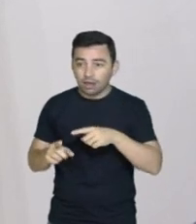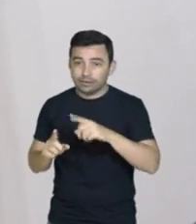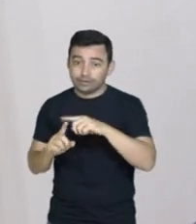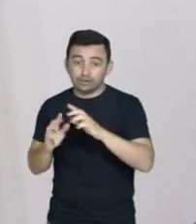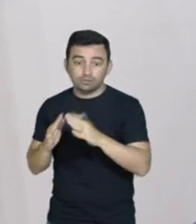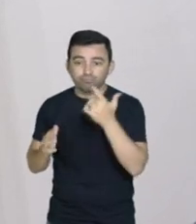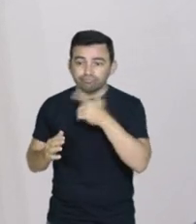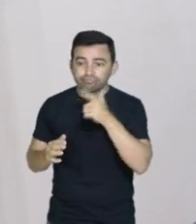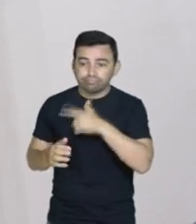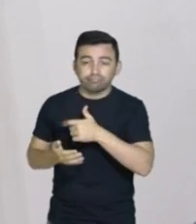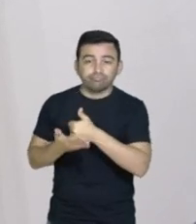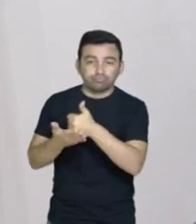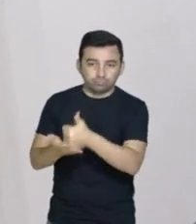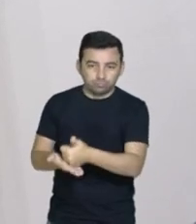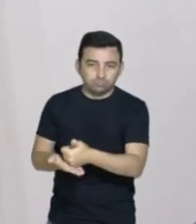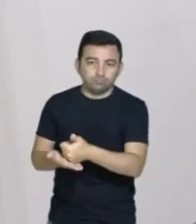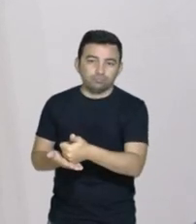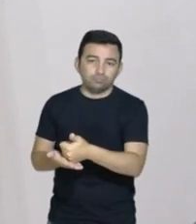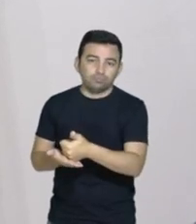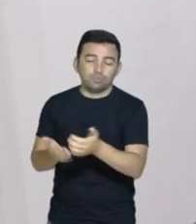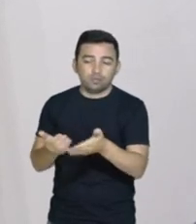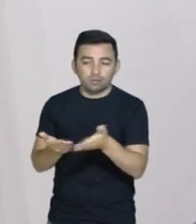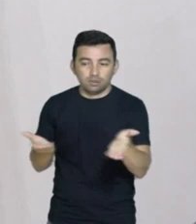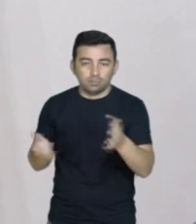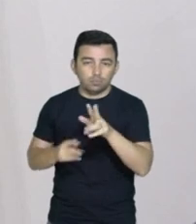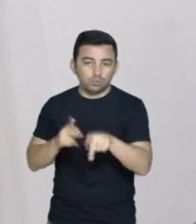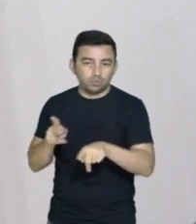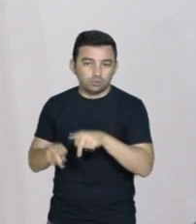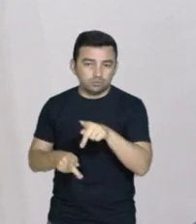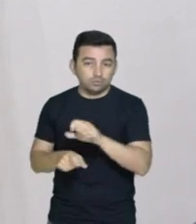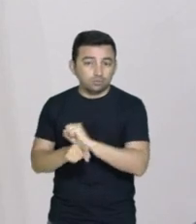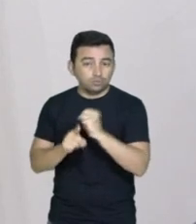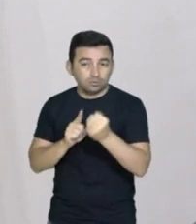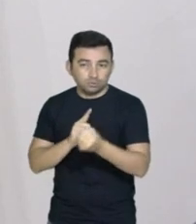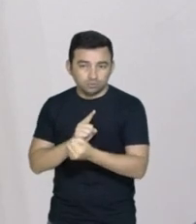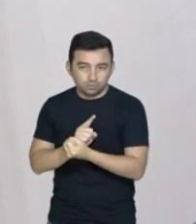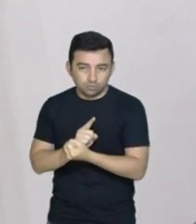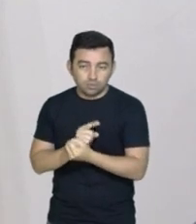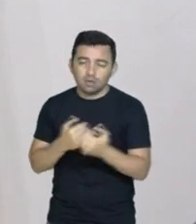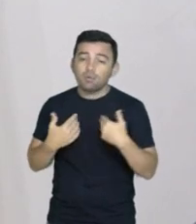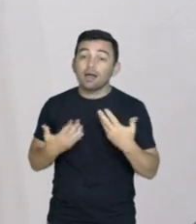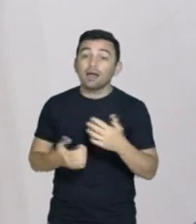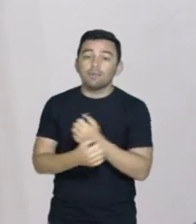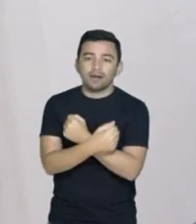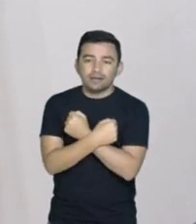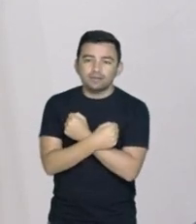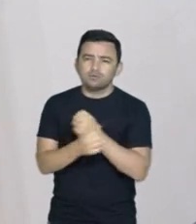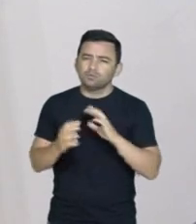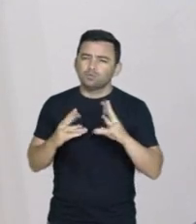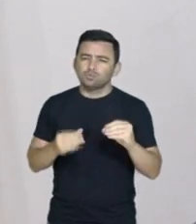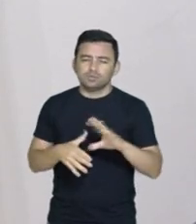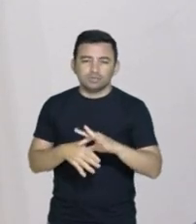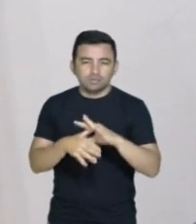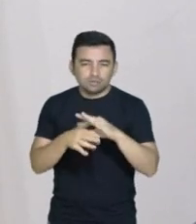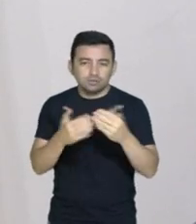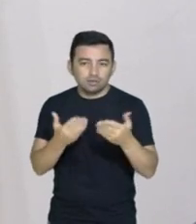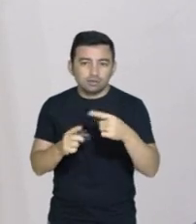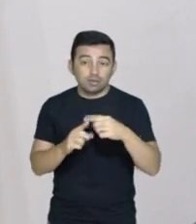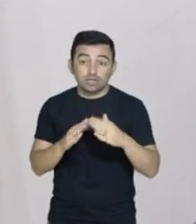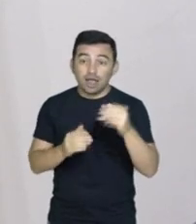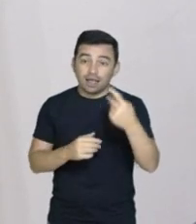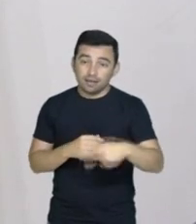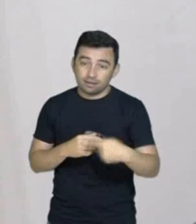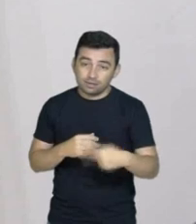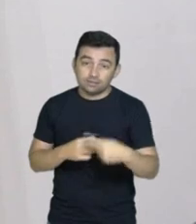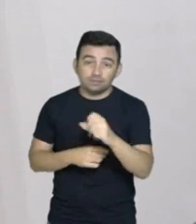presente ajudando a nossa sociedade eu quero deixar aqui um abraço a toda liderança da igreja no Estado de Santa